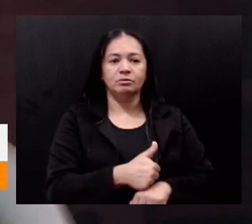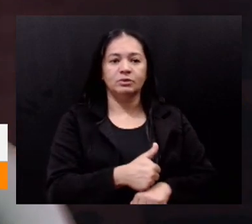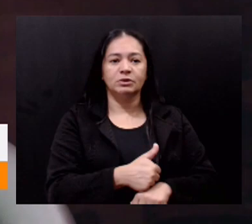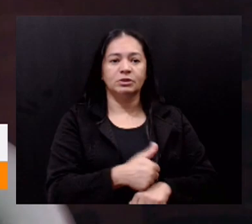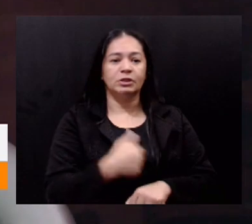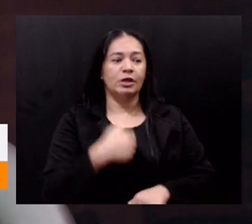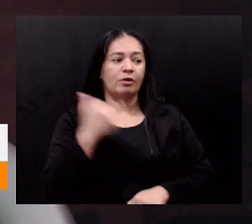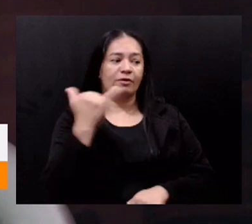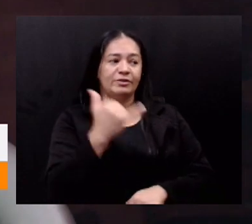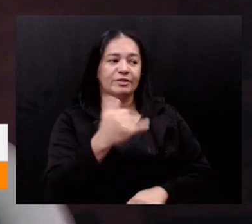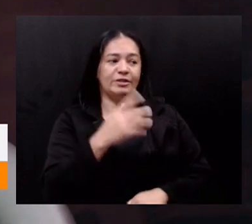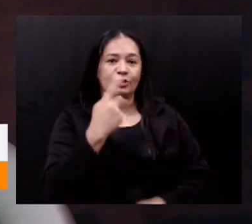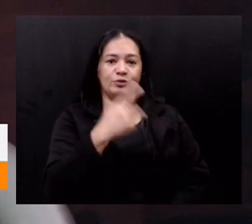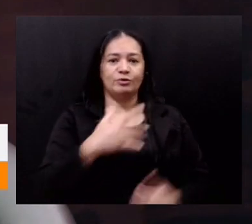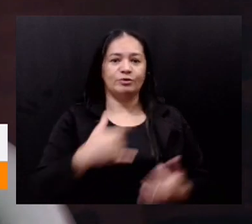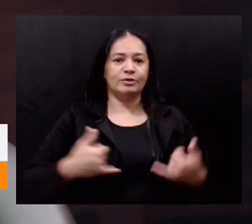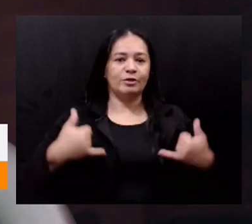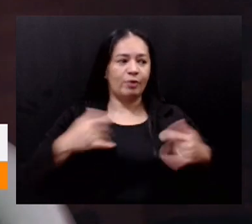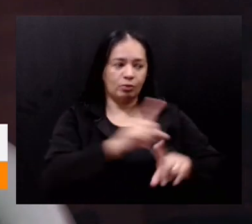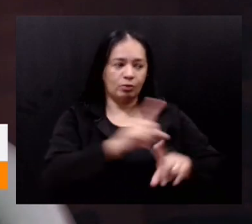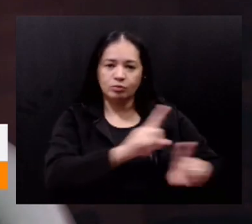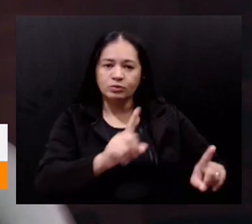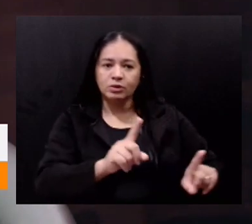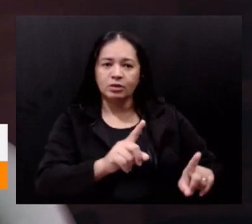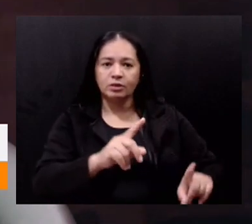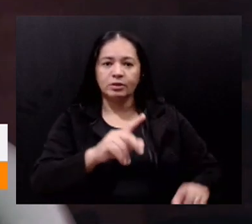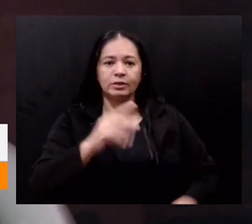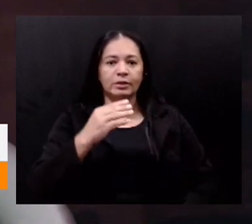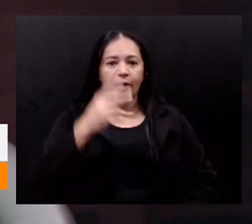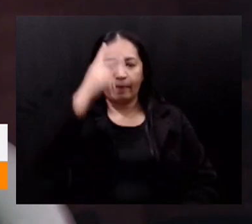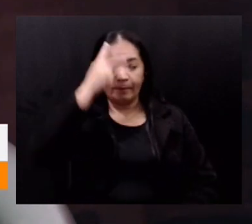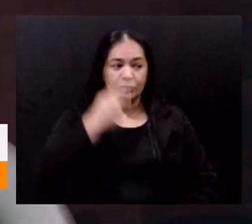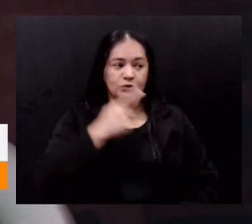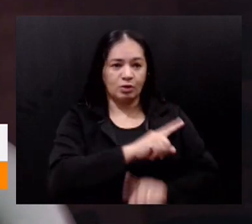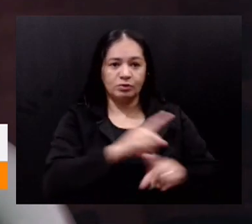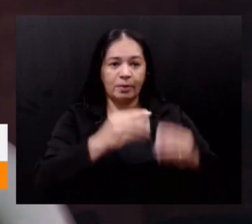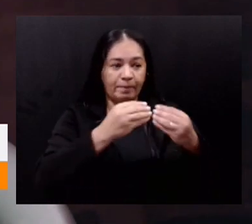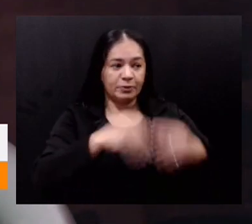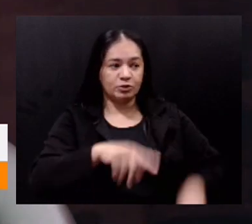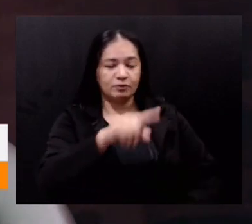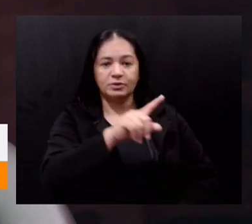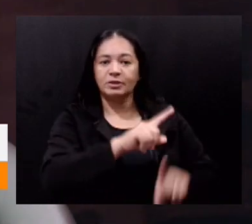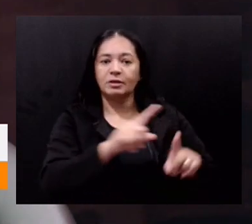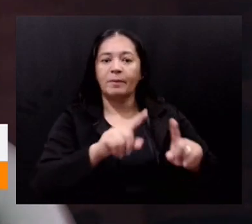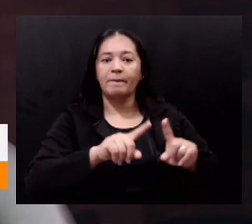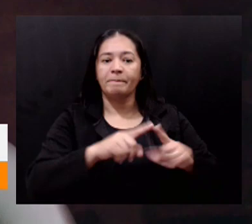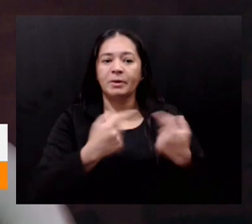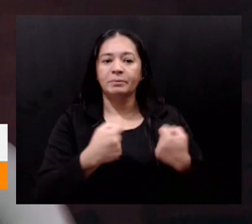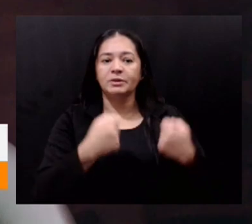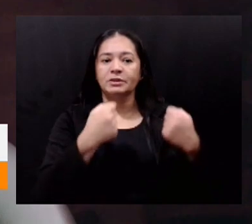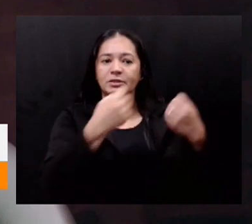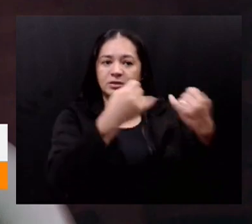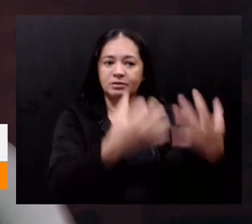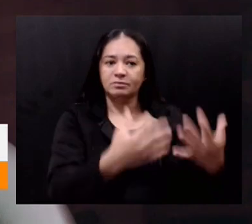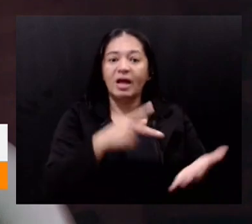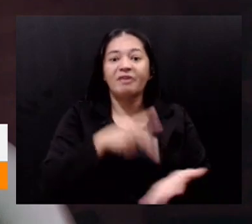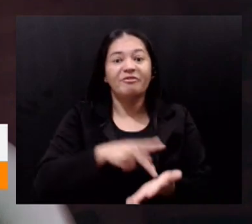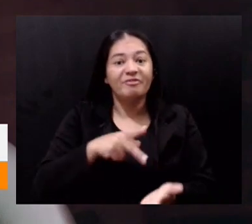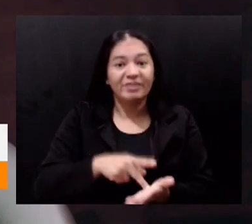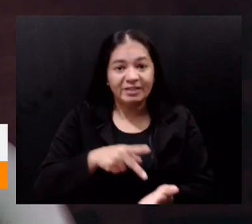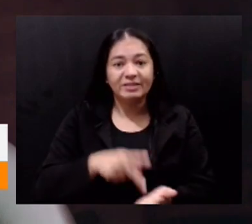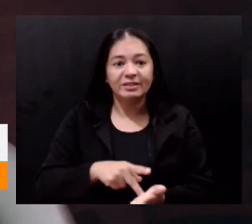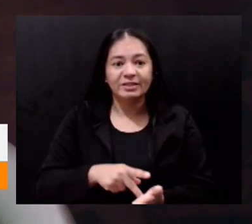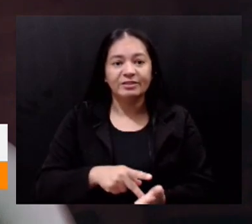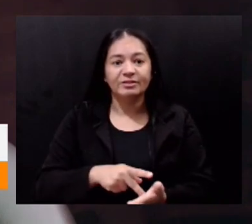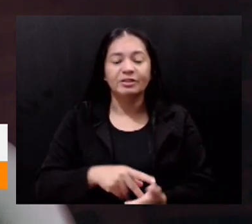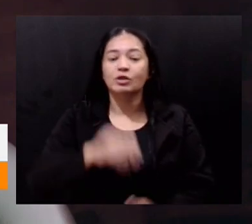não estou atingindo Uhum. algo que é para te afetar, não é para te prejudicar, mas eu preciso falar. a verdade mesmo. É o sim e o não verdadeiro.